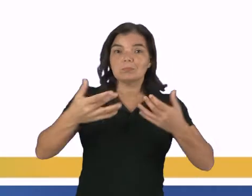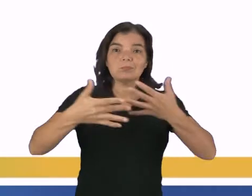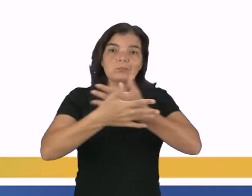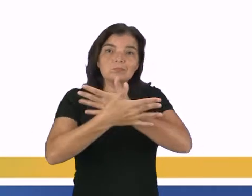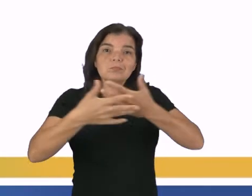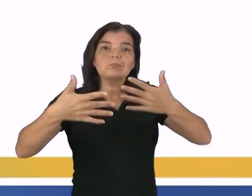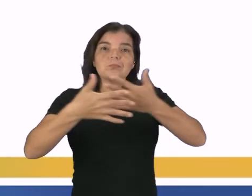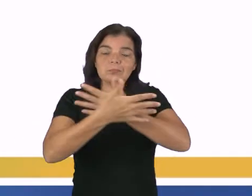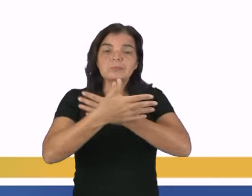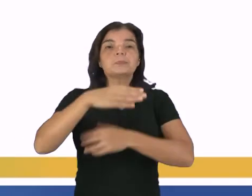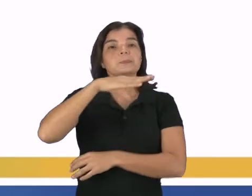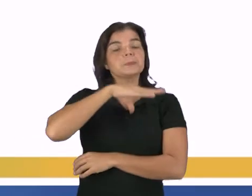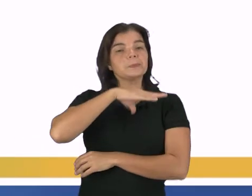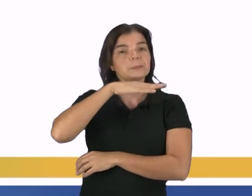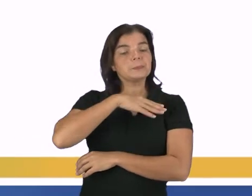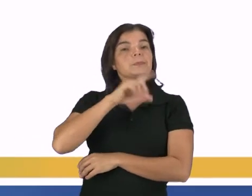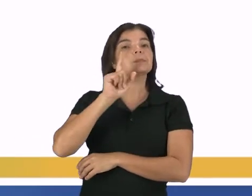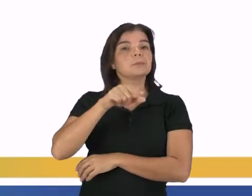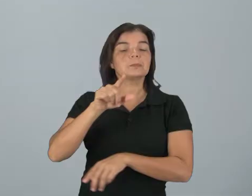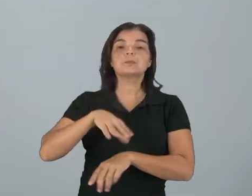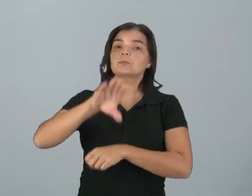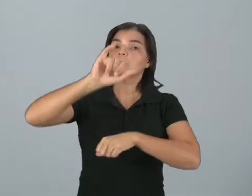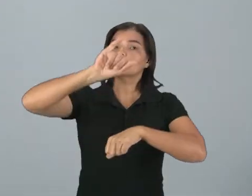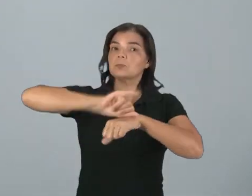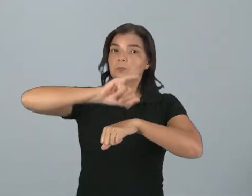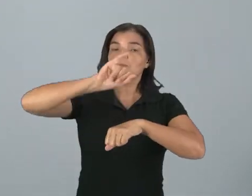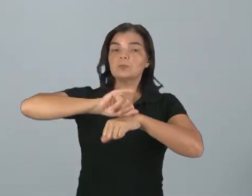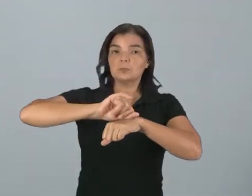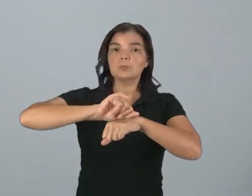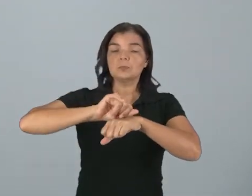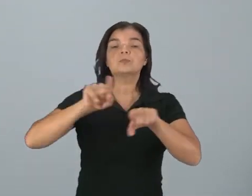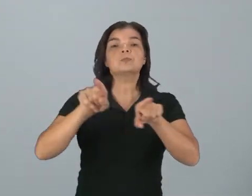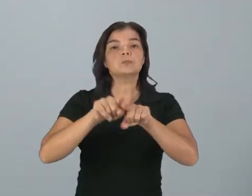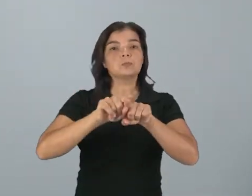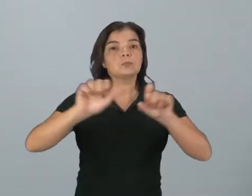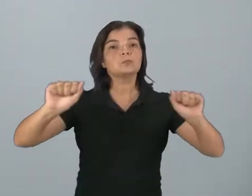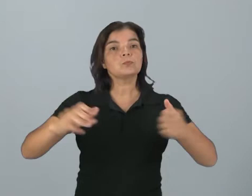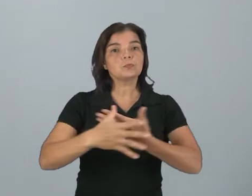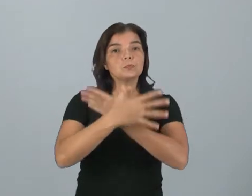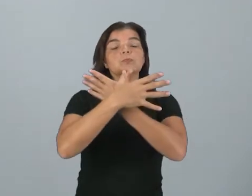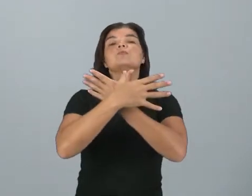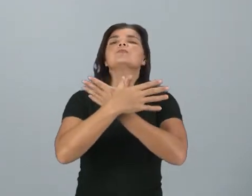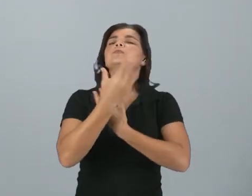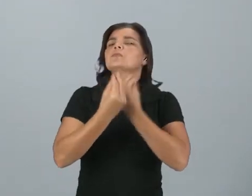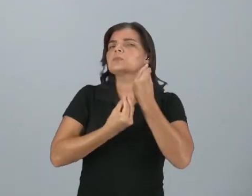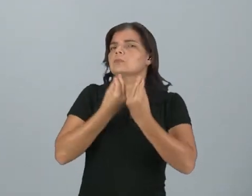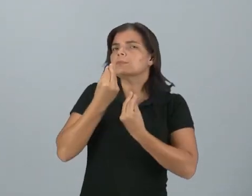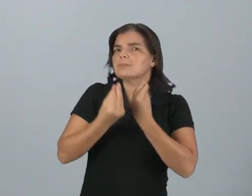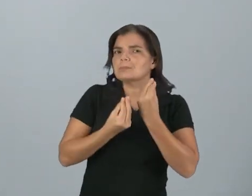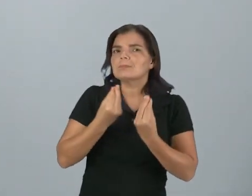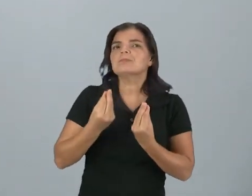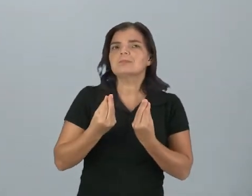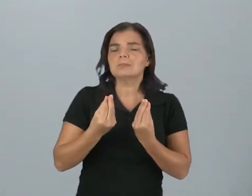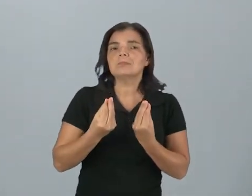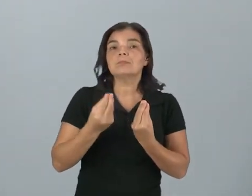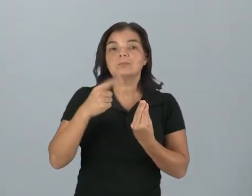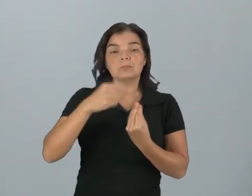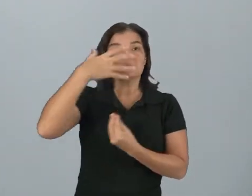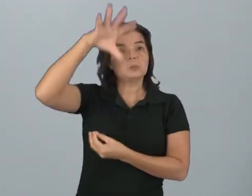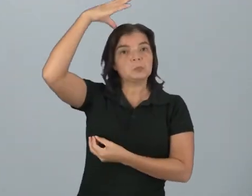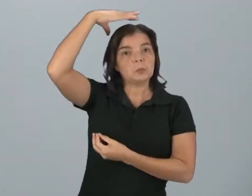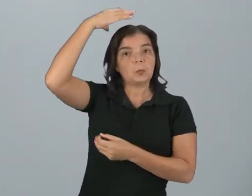centro dessa cidade, que era a capital do Império Azteca. Para vocês terem uma ideia como era um